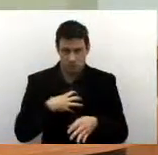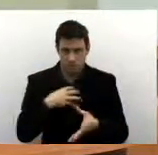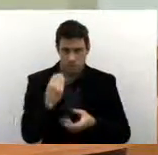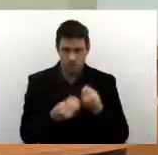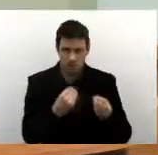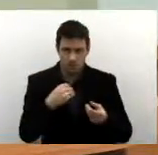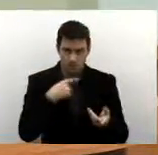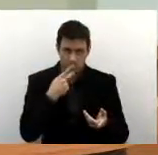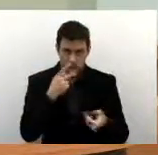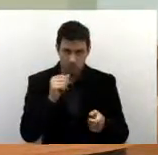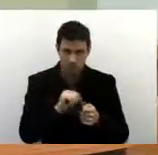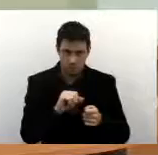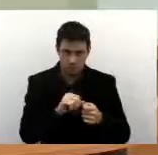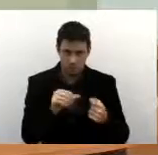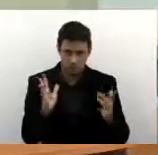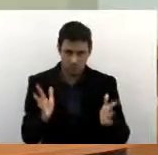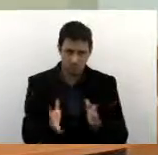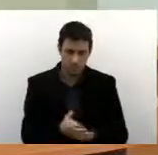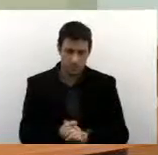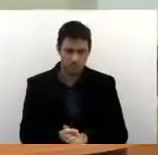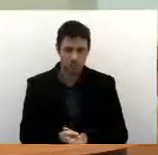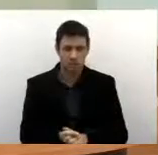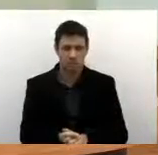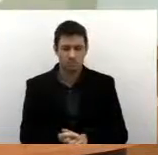já foi também nessa casa e vê a dificuldade que é.